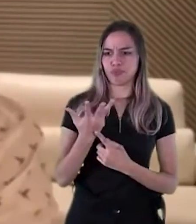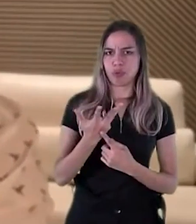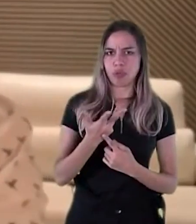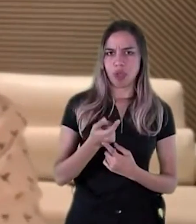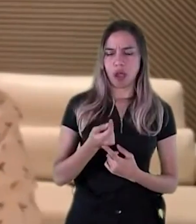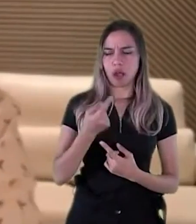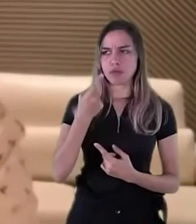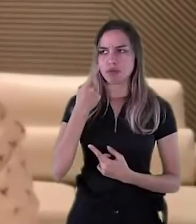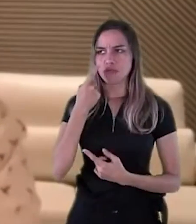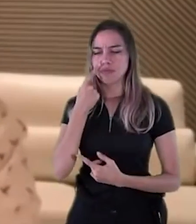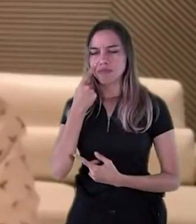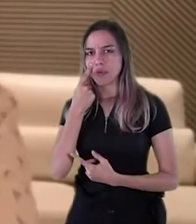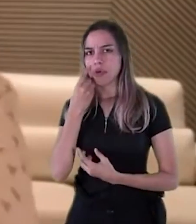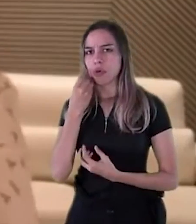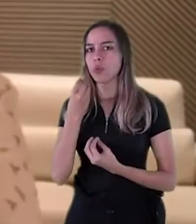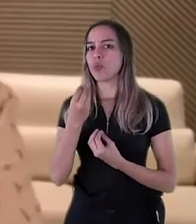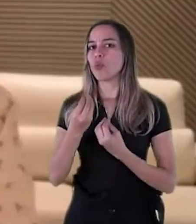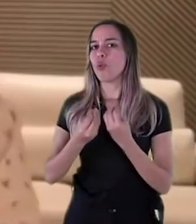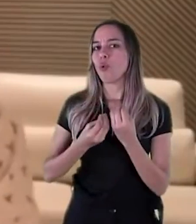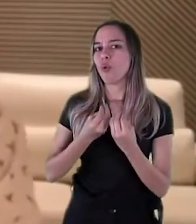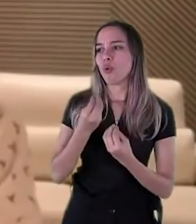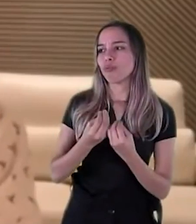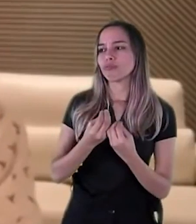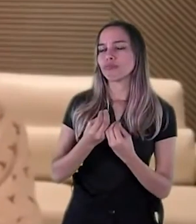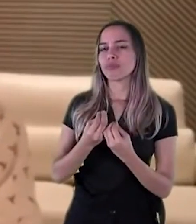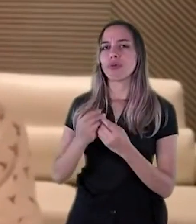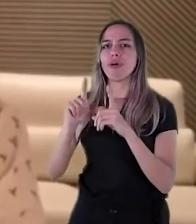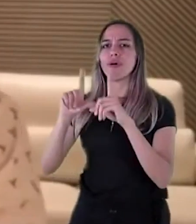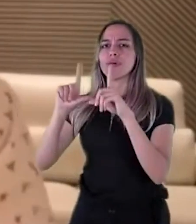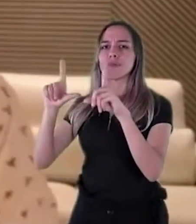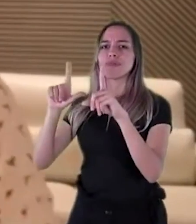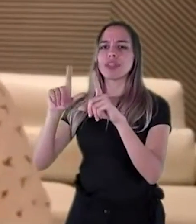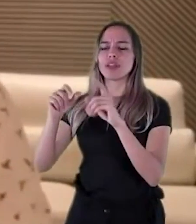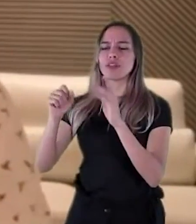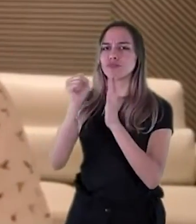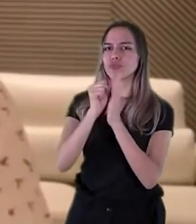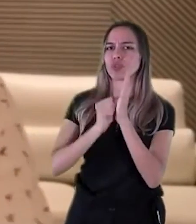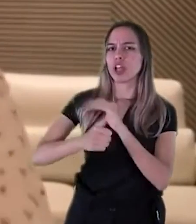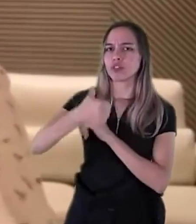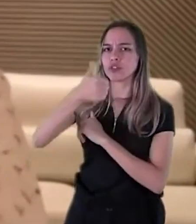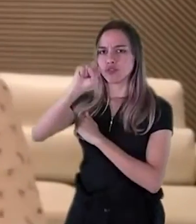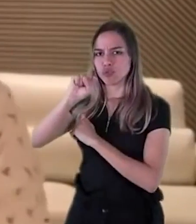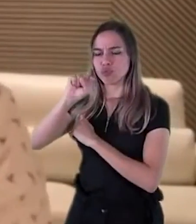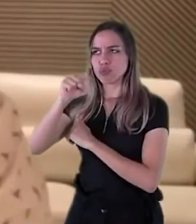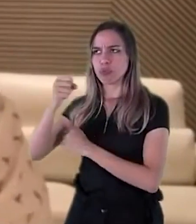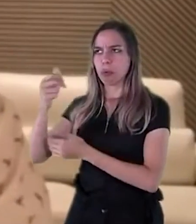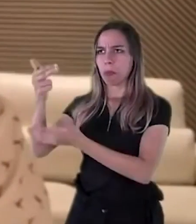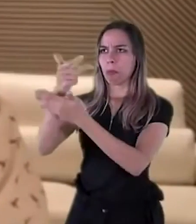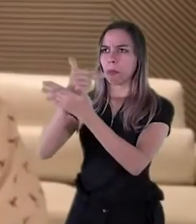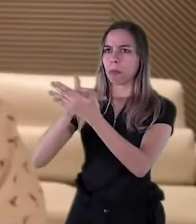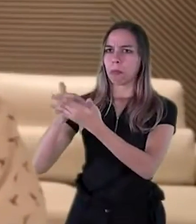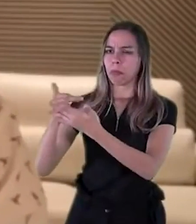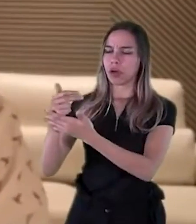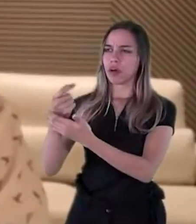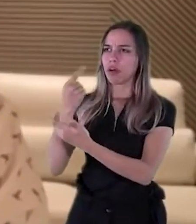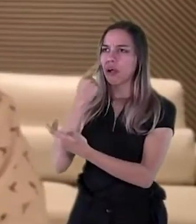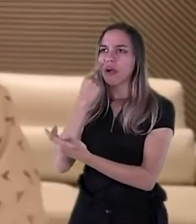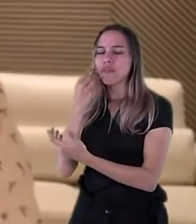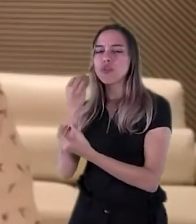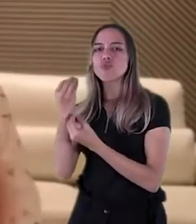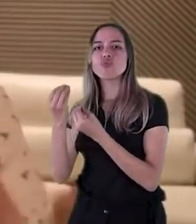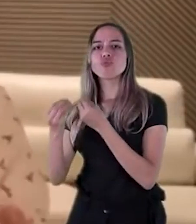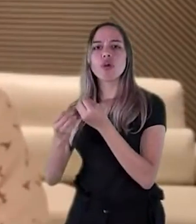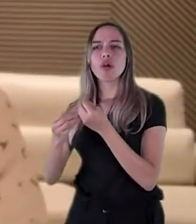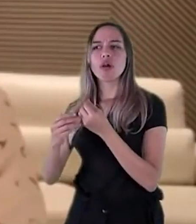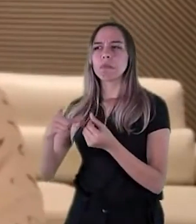olhando uma imagem do século XVIII, por exemplo. Além da riqueza artística que há nela,